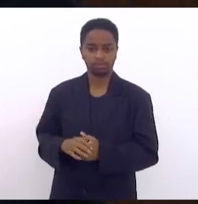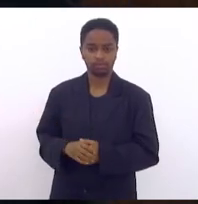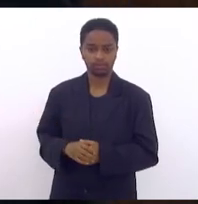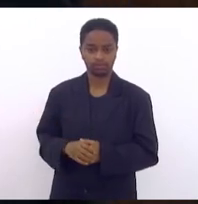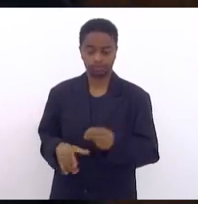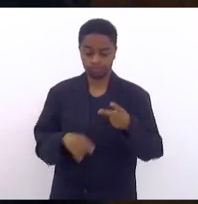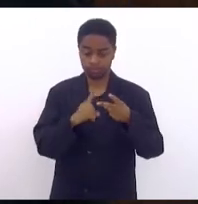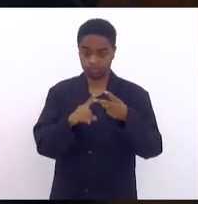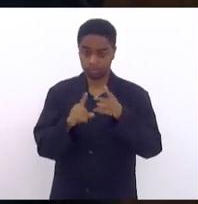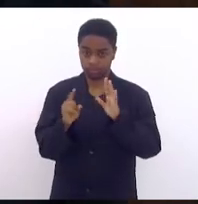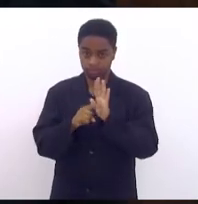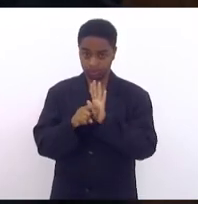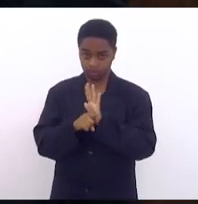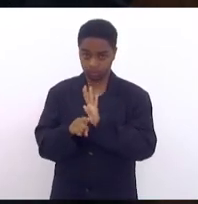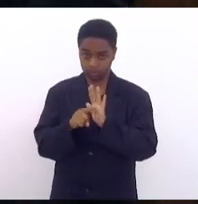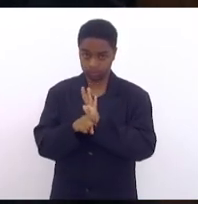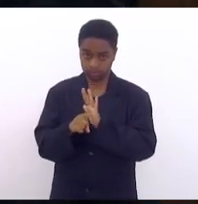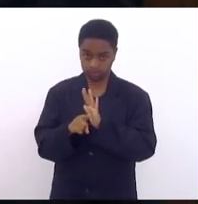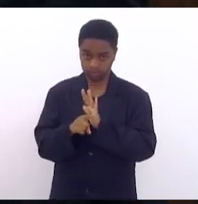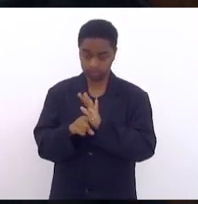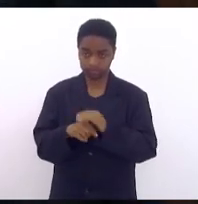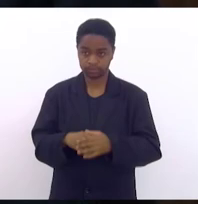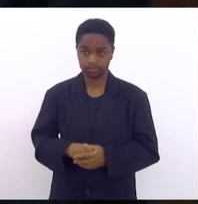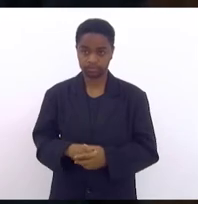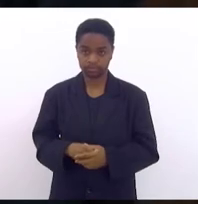Segunda pergunta: secretário,